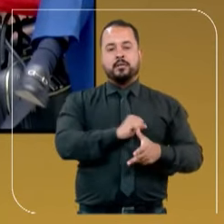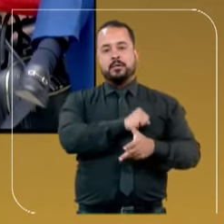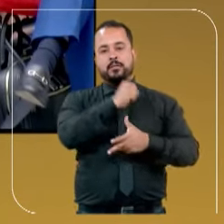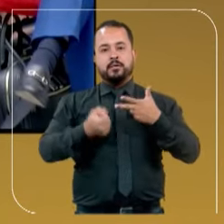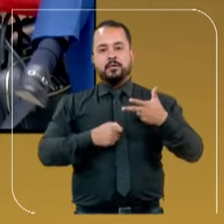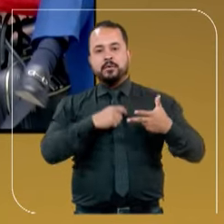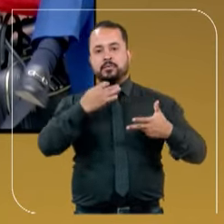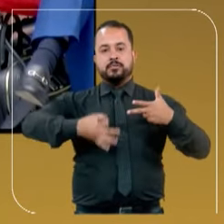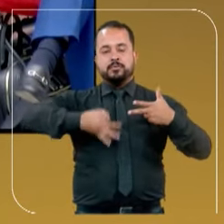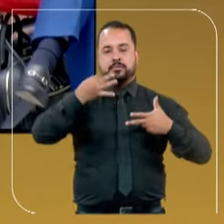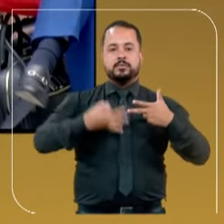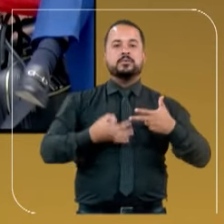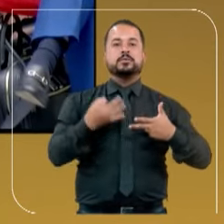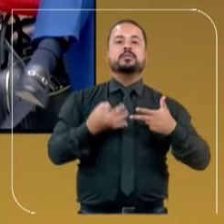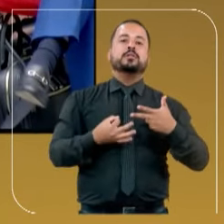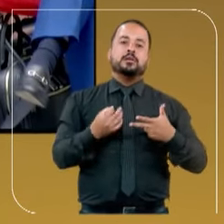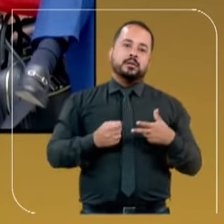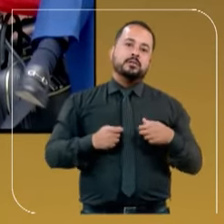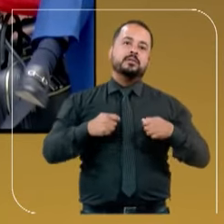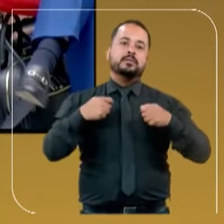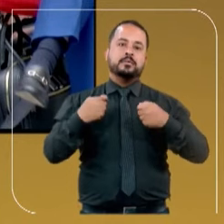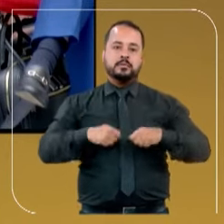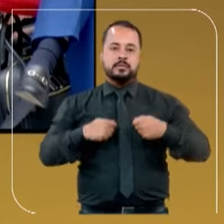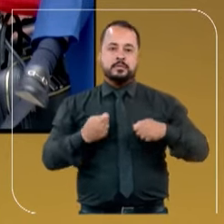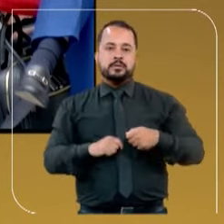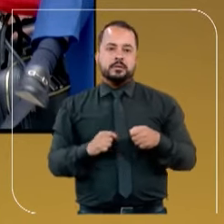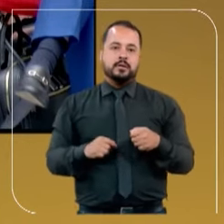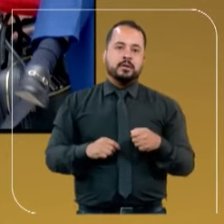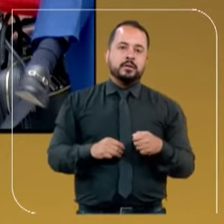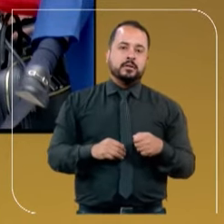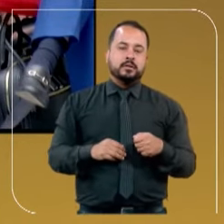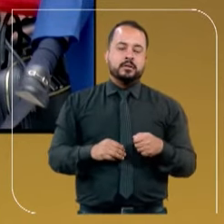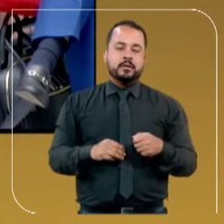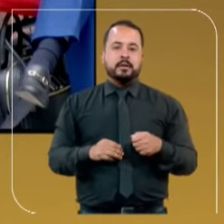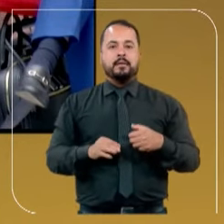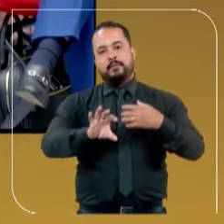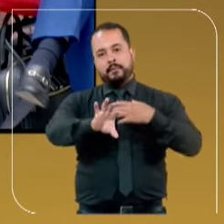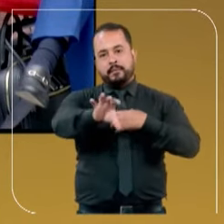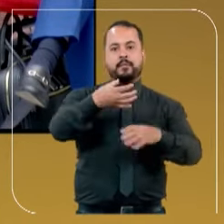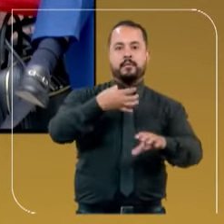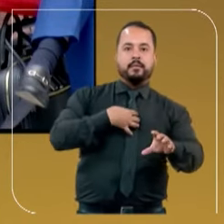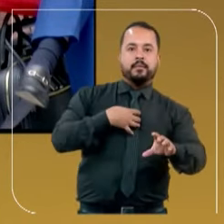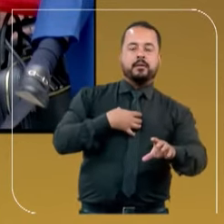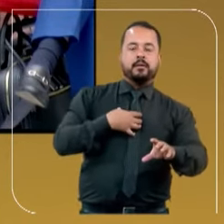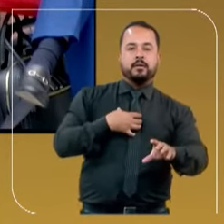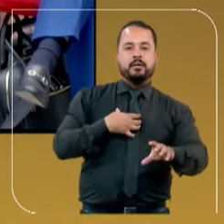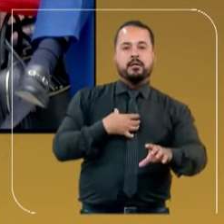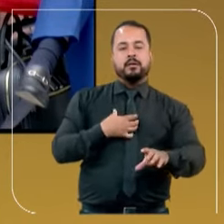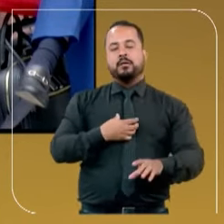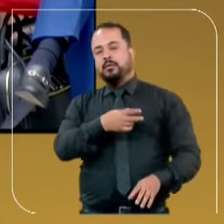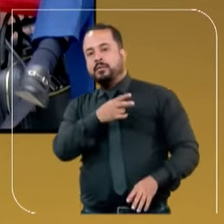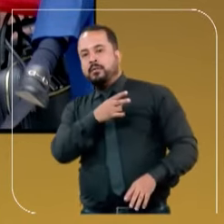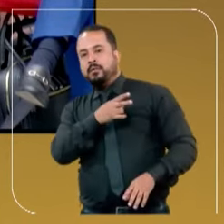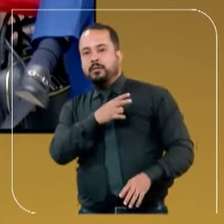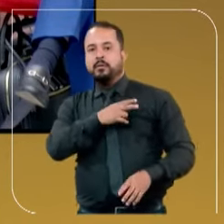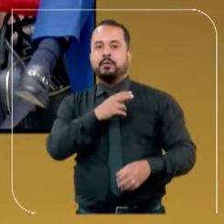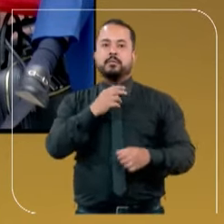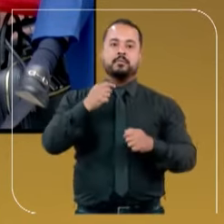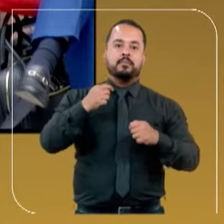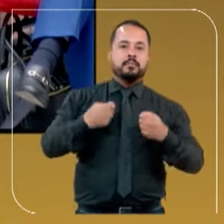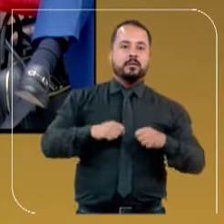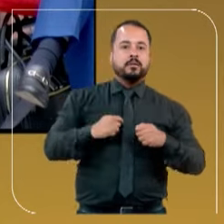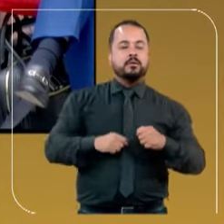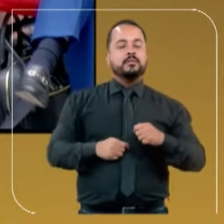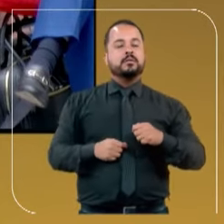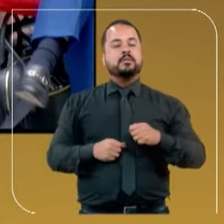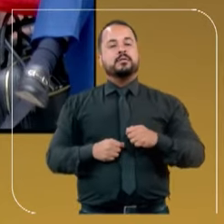que tem como características a imparcialidade e a independência. Quando o Judiciário é imparcial e